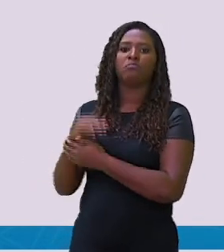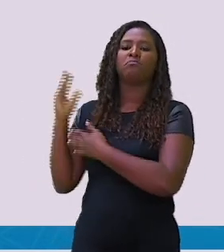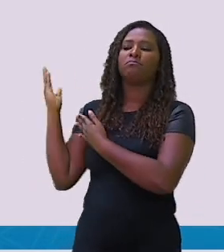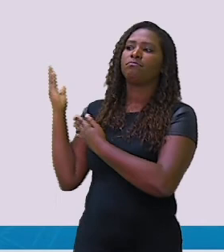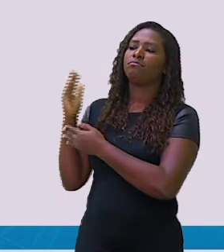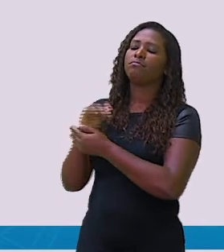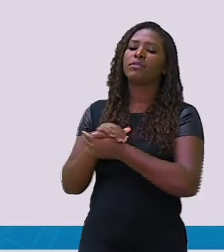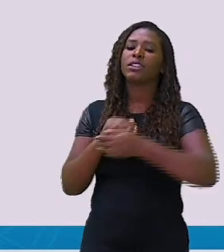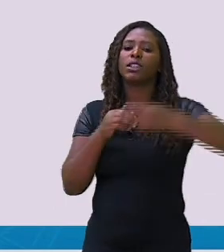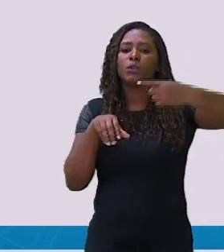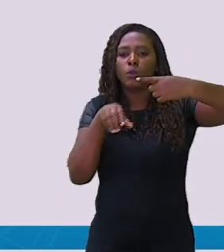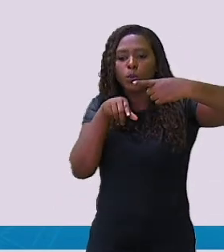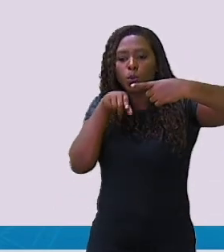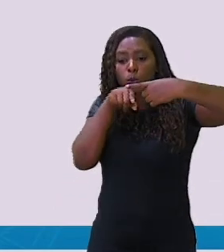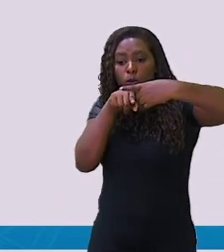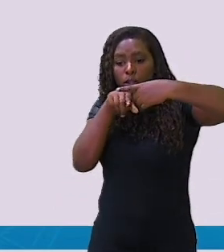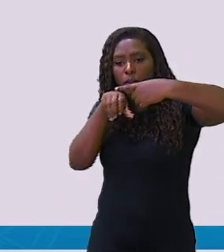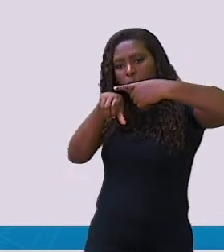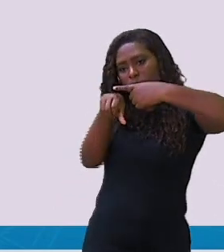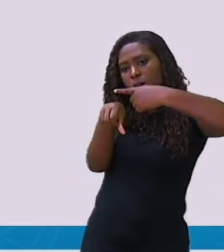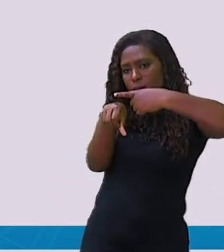é igual a